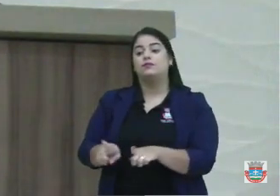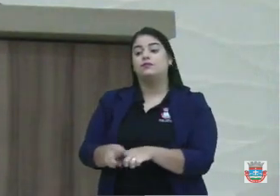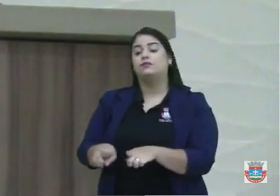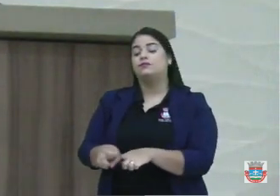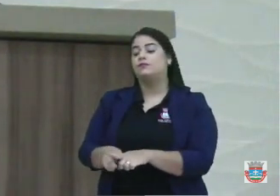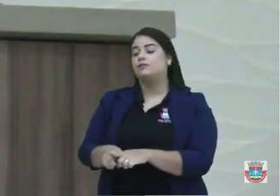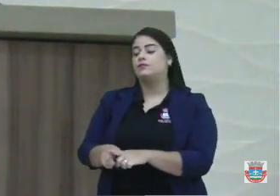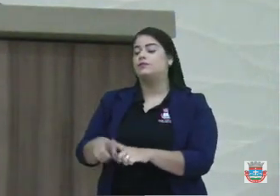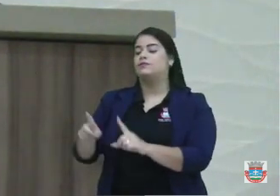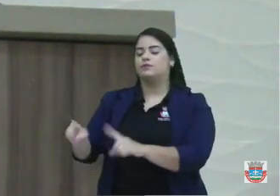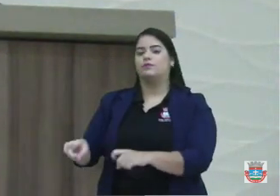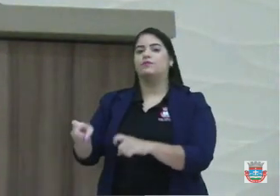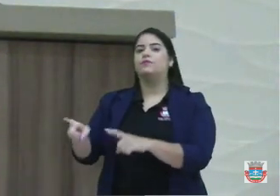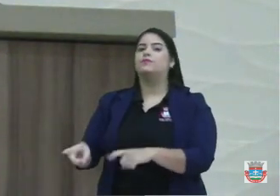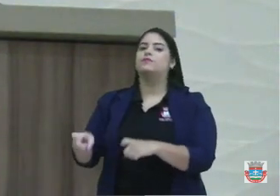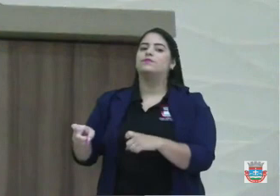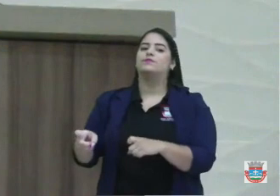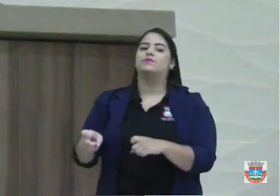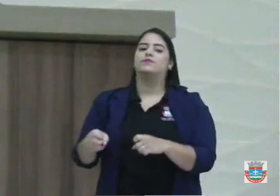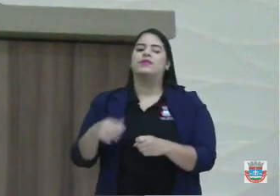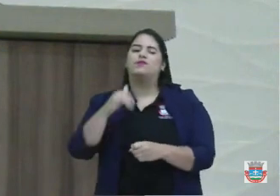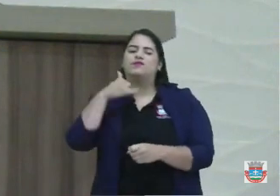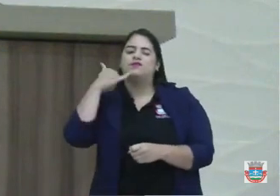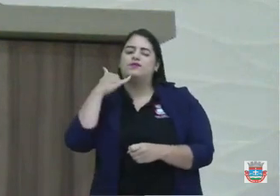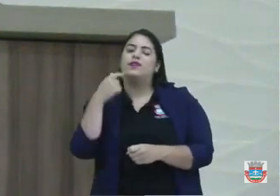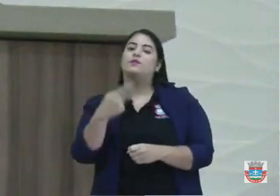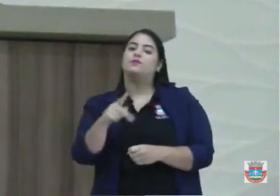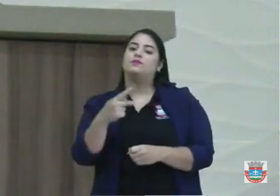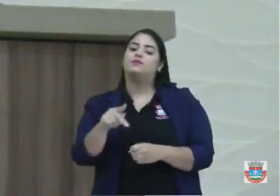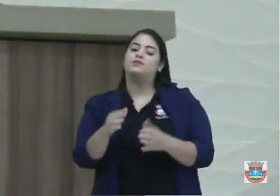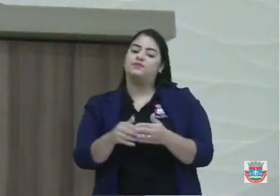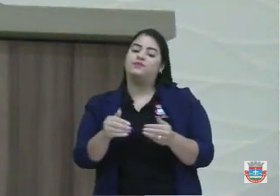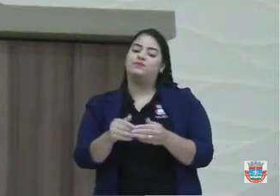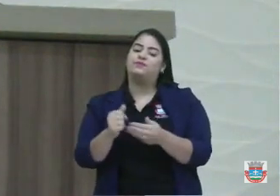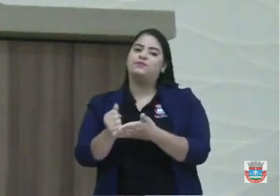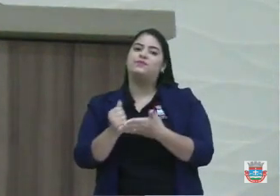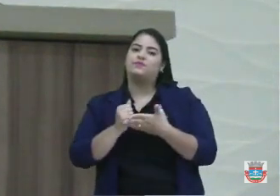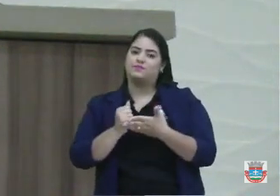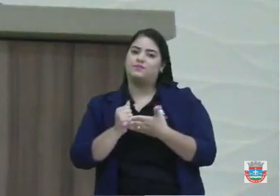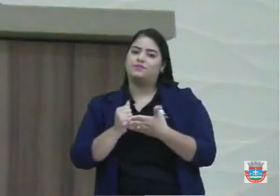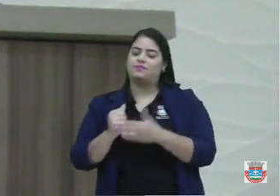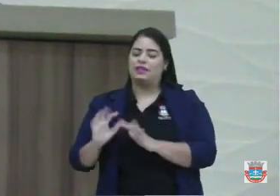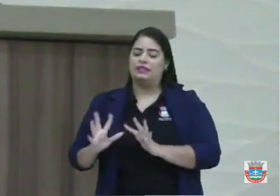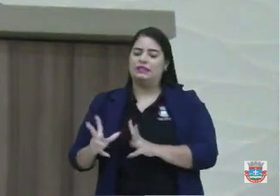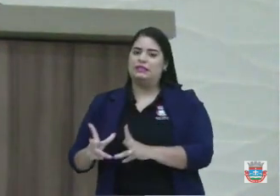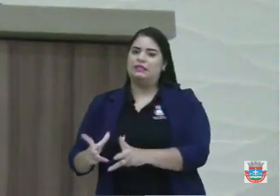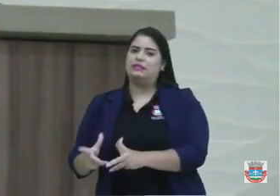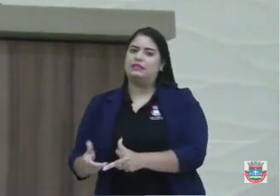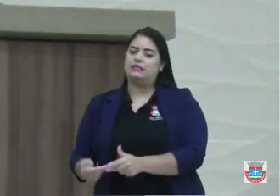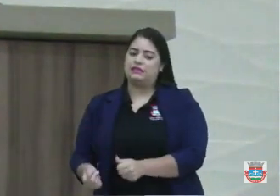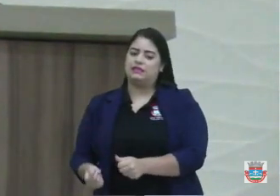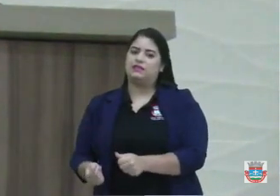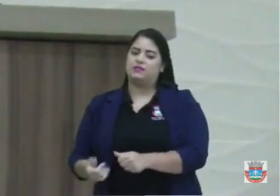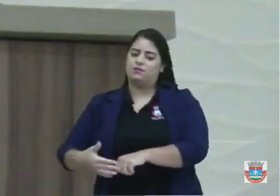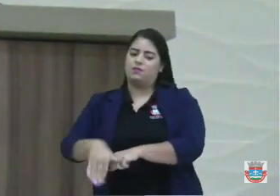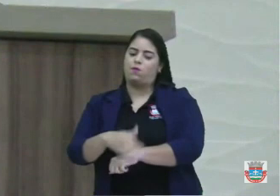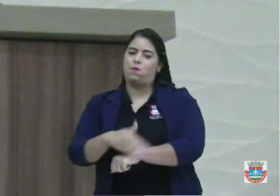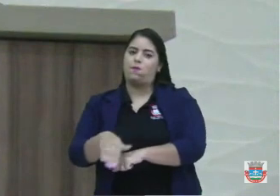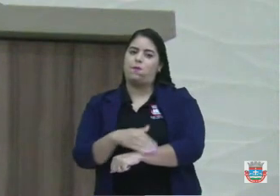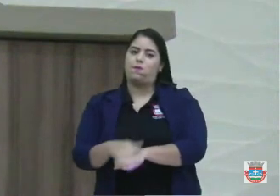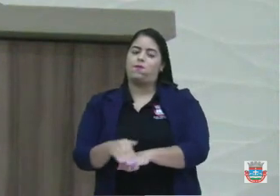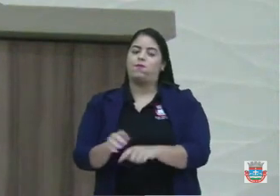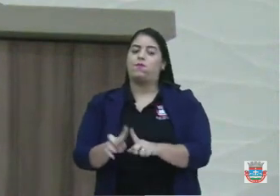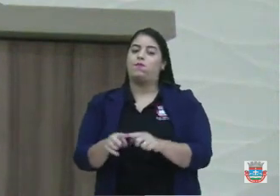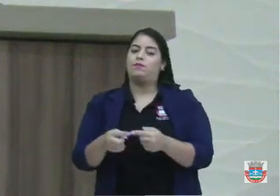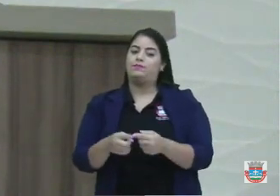que fosse tirar o lixo lá da Jurubeba, que a máquina foi tirar, só que estava muito molhado, começou, atolou, não pôde,